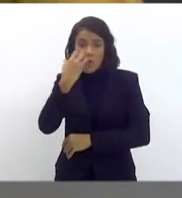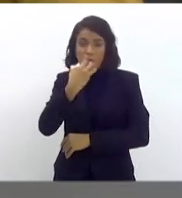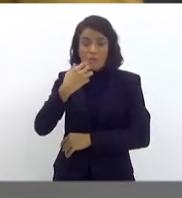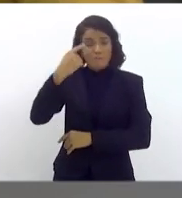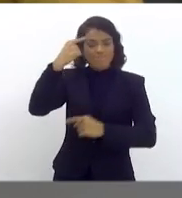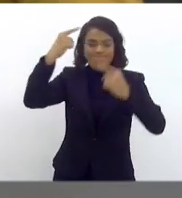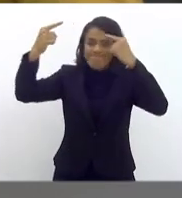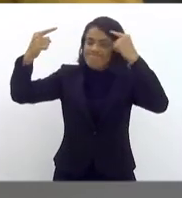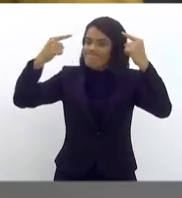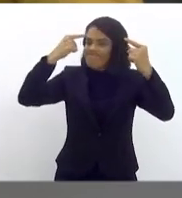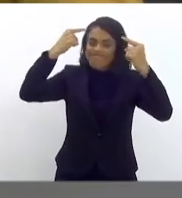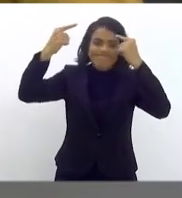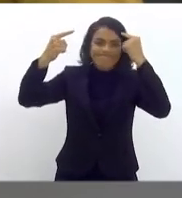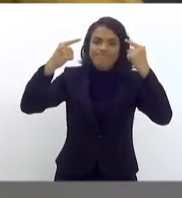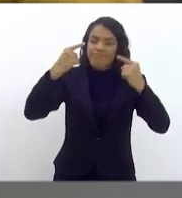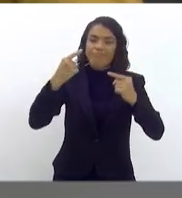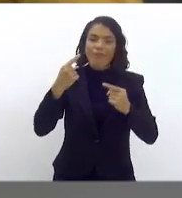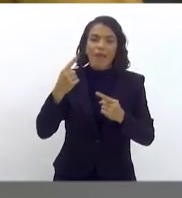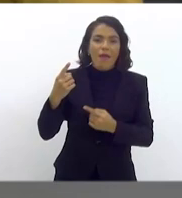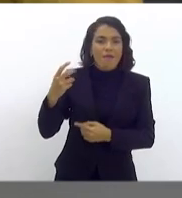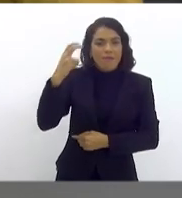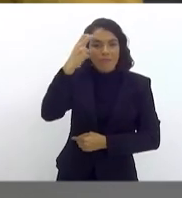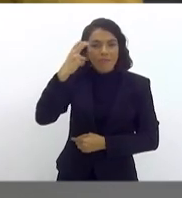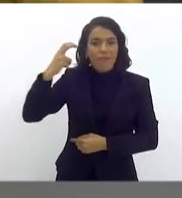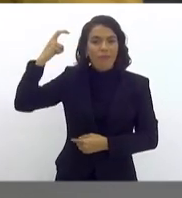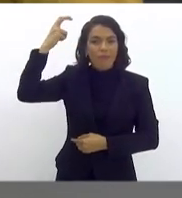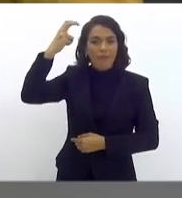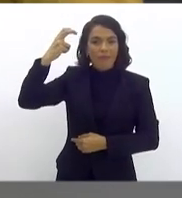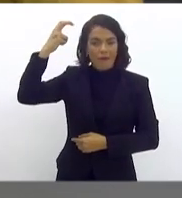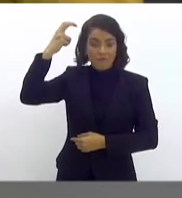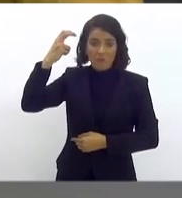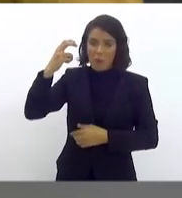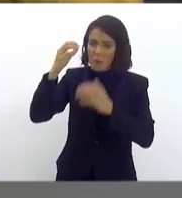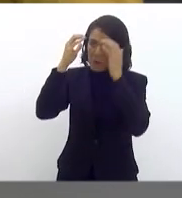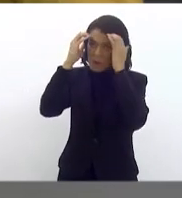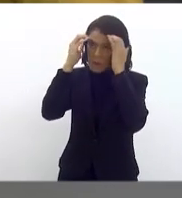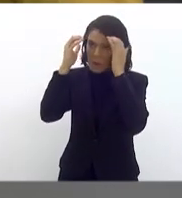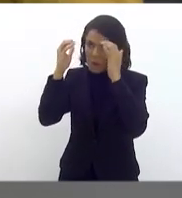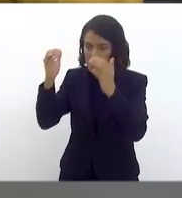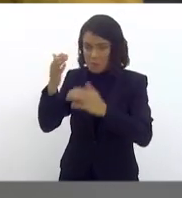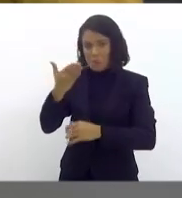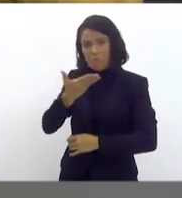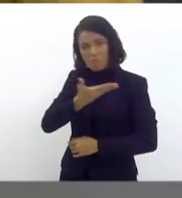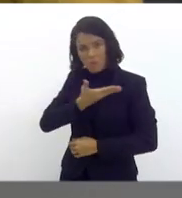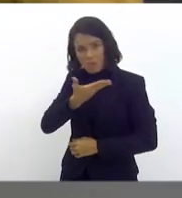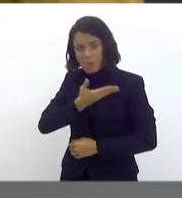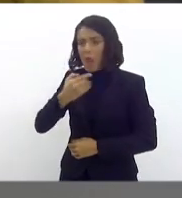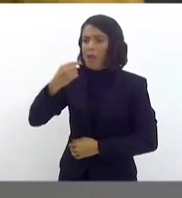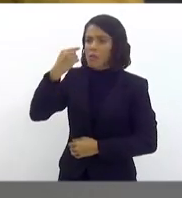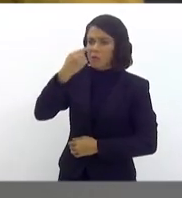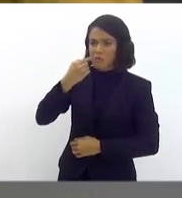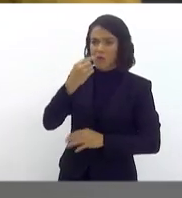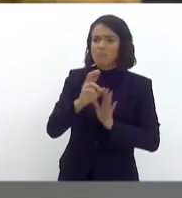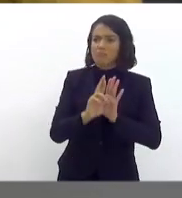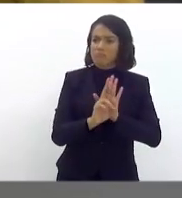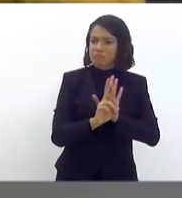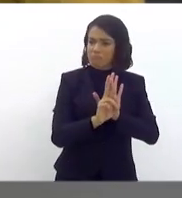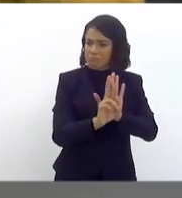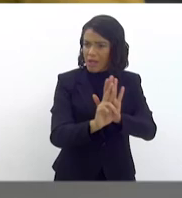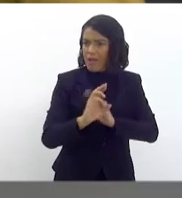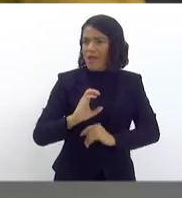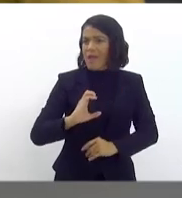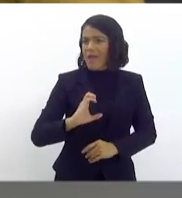criadores dessas obras intelectuais. Eu respeito aqui o colega advogado que veio aqui representando